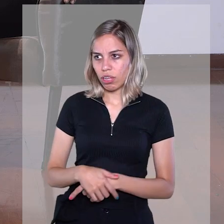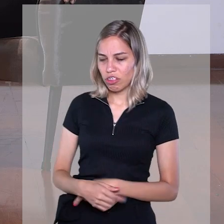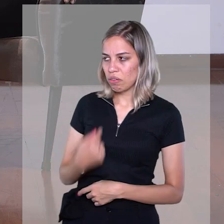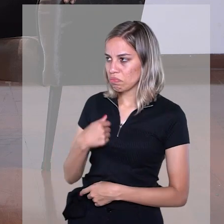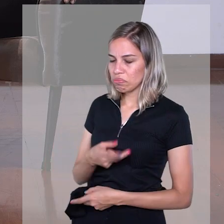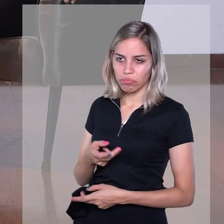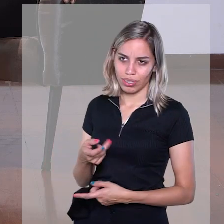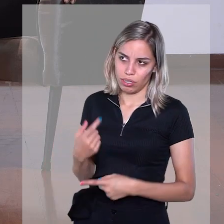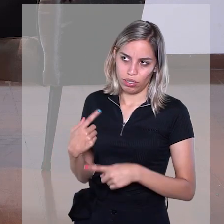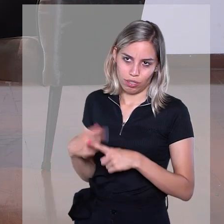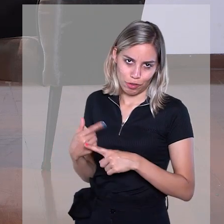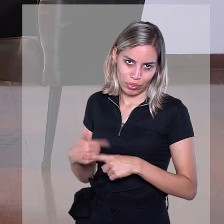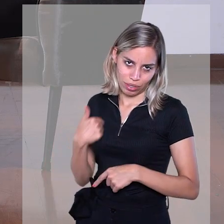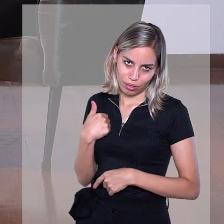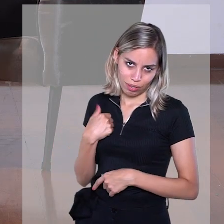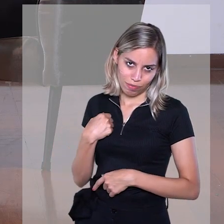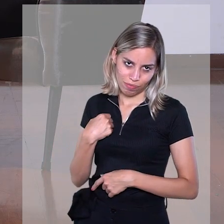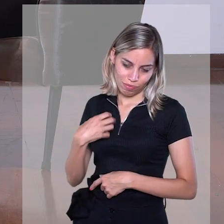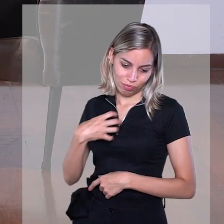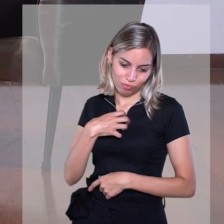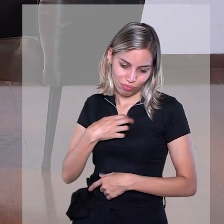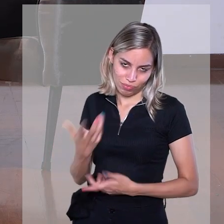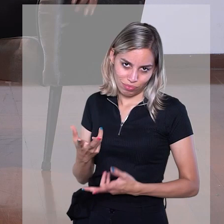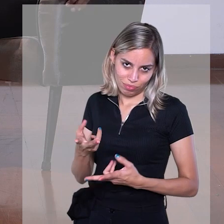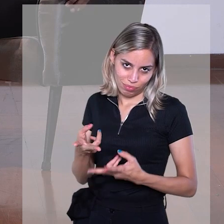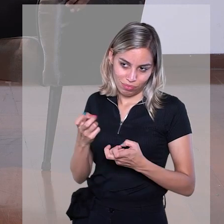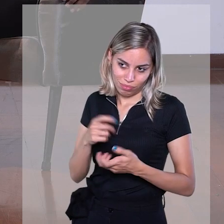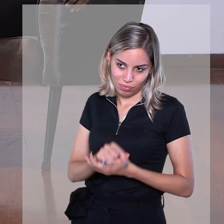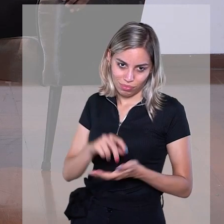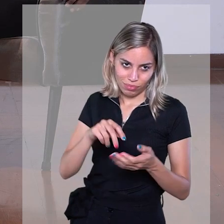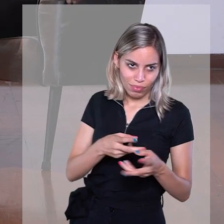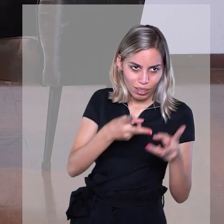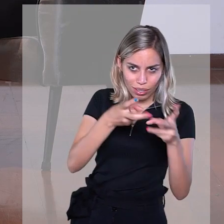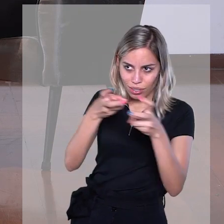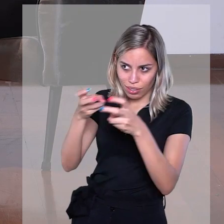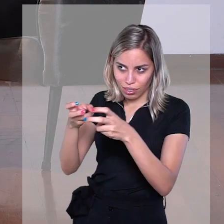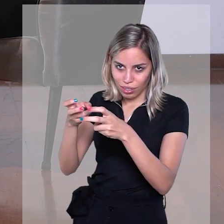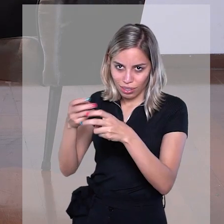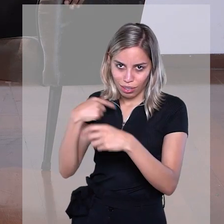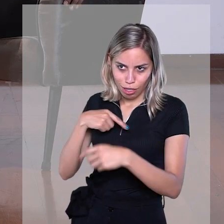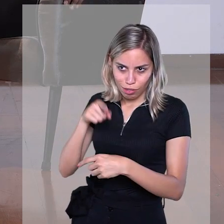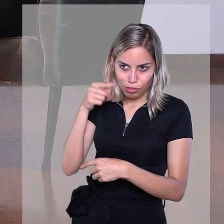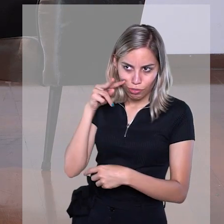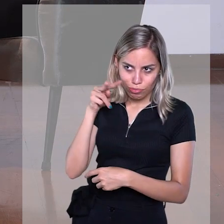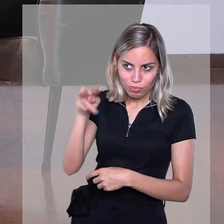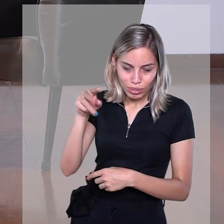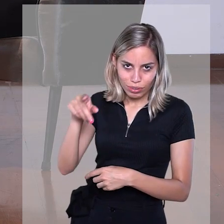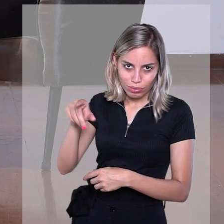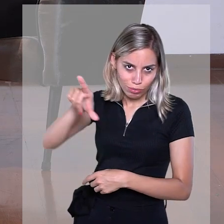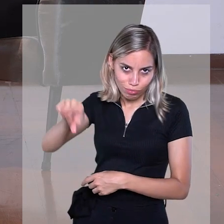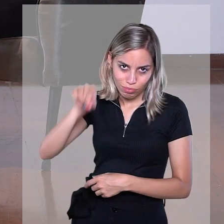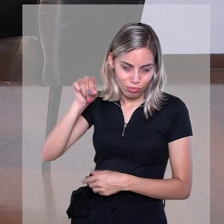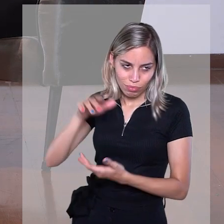atenção naquilo que ninguém está prestando. É porque não é exatamente uma escolha, não, mas tem uma... Há uma